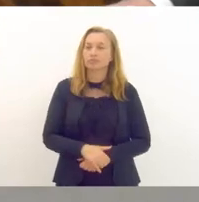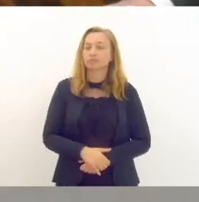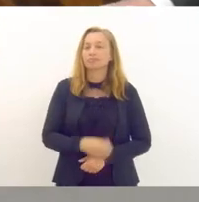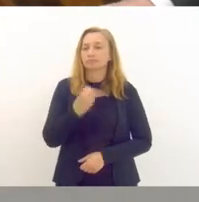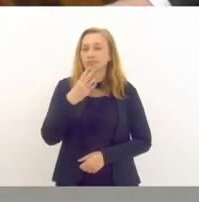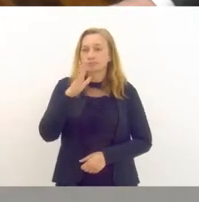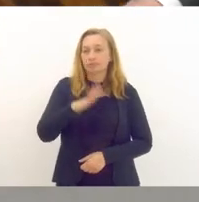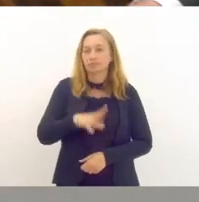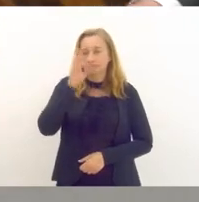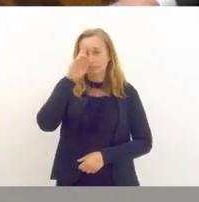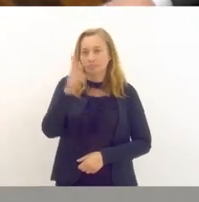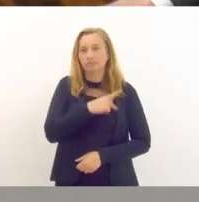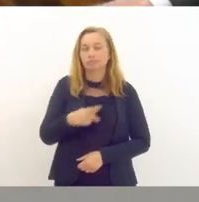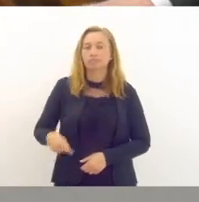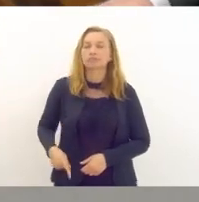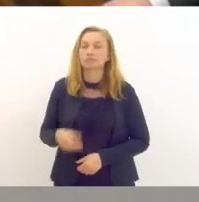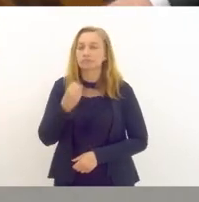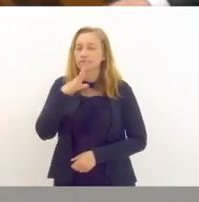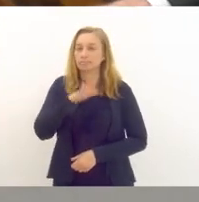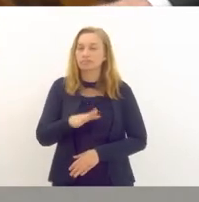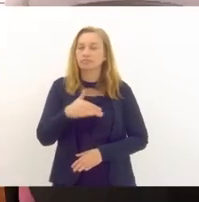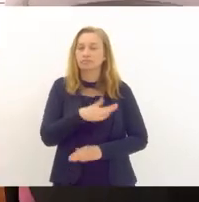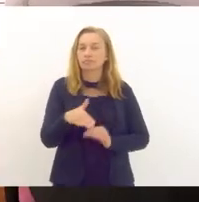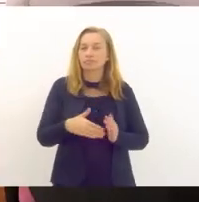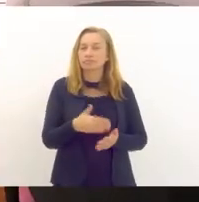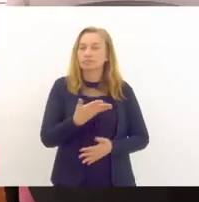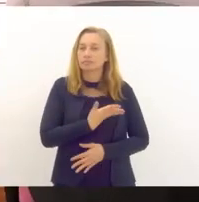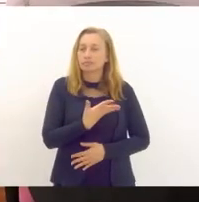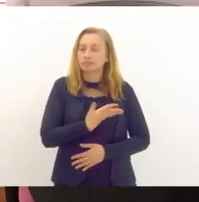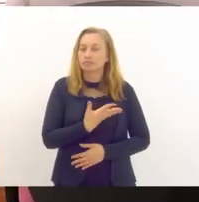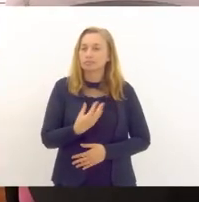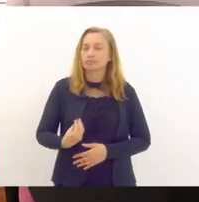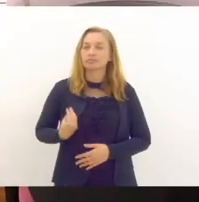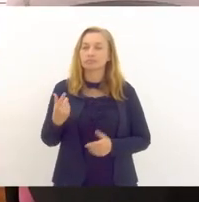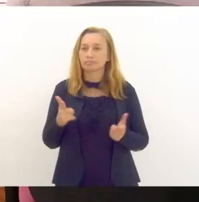Boa tarde senhor presidente Boa tarde todos os colegas presentes